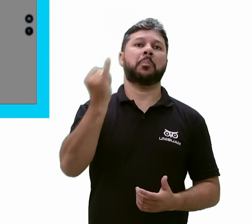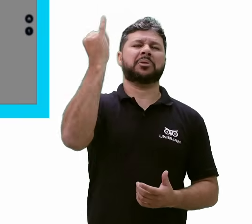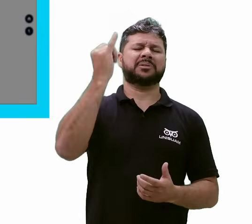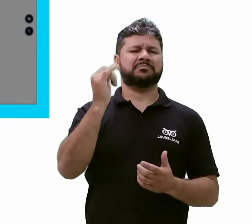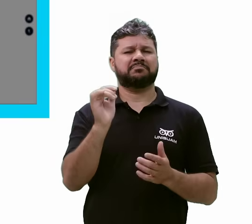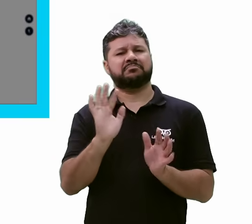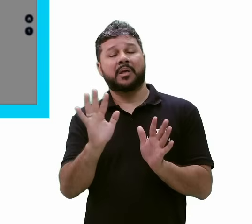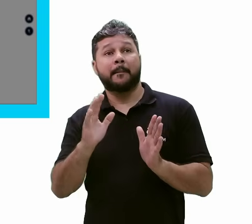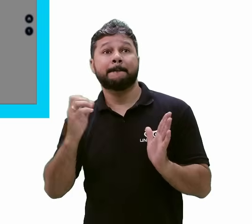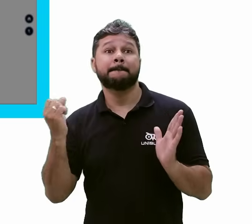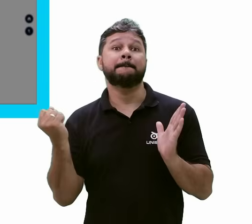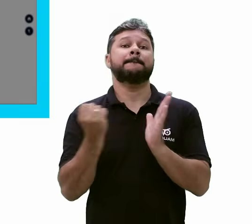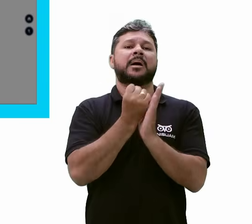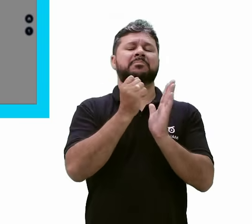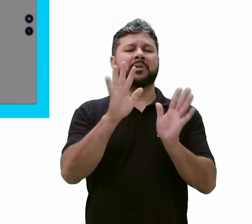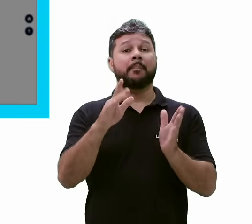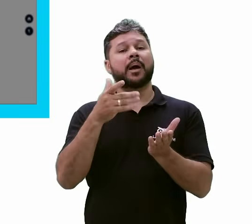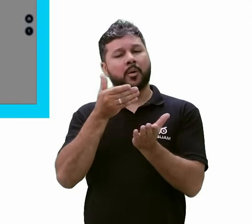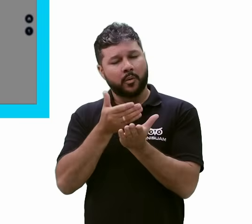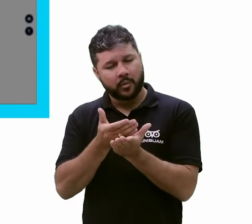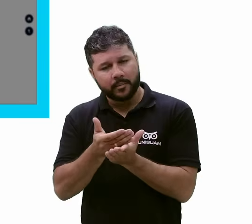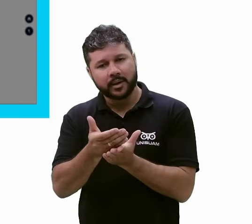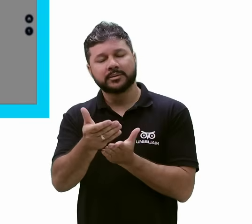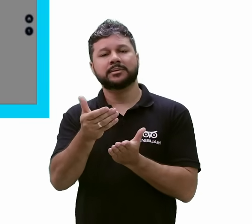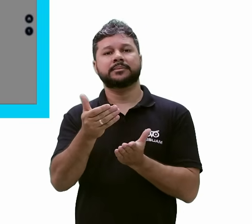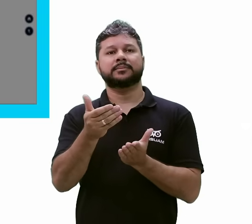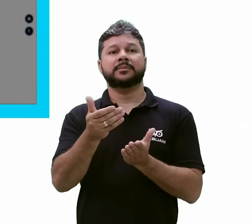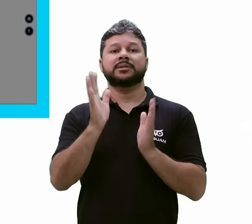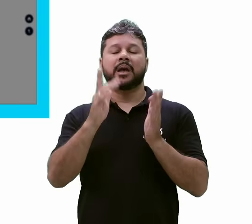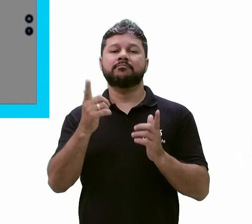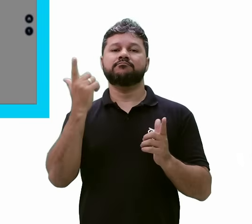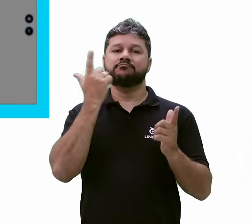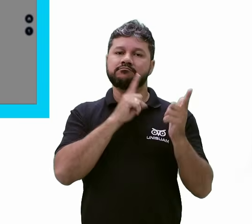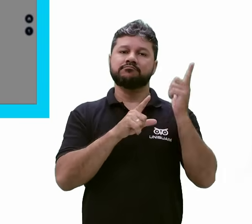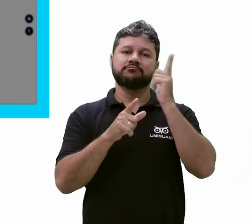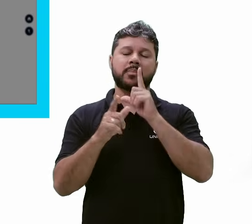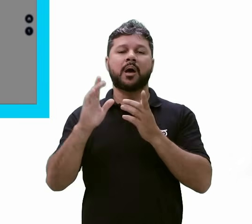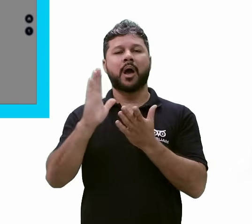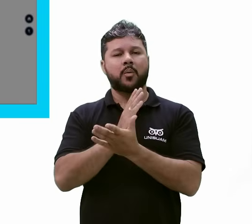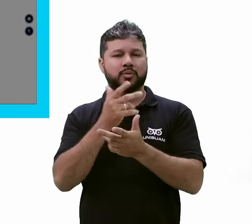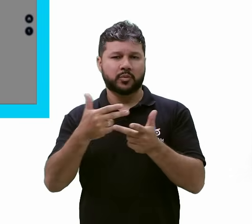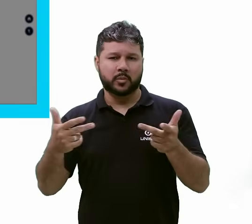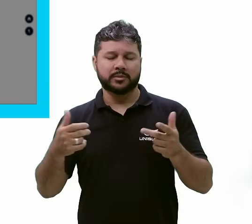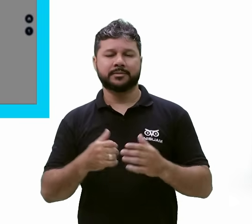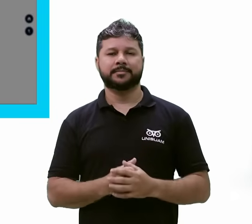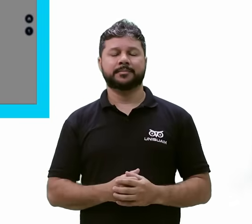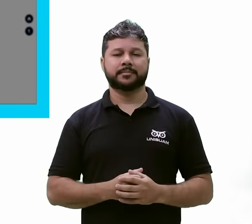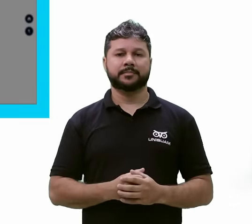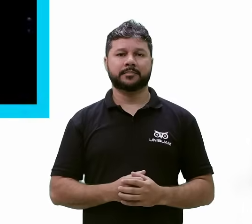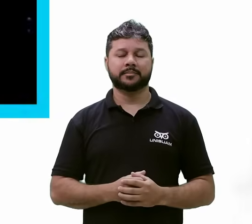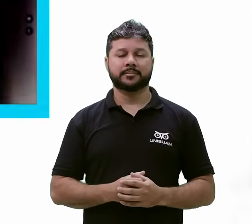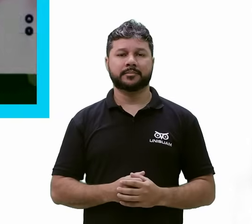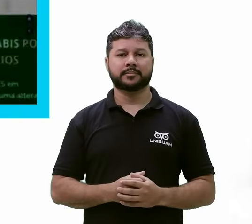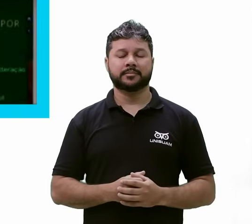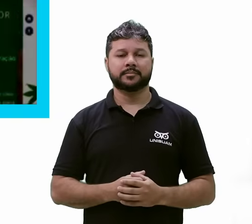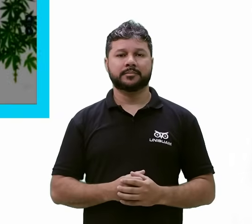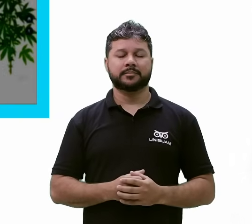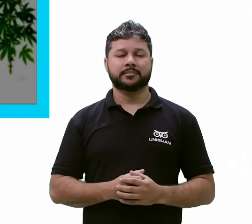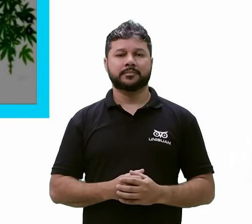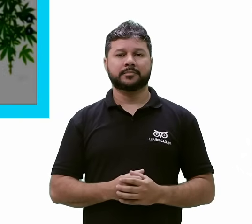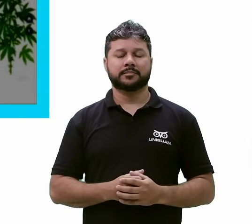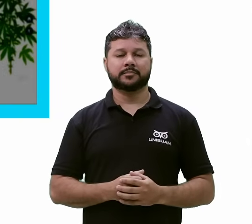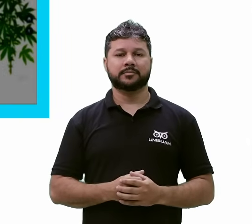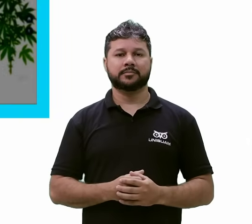muito importante, nada muito marcante, mas começa-se a conseguir algumas coisas, tá?